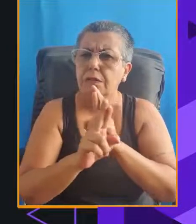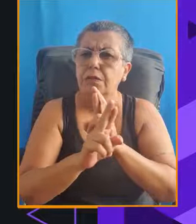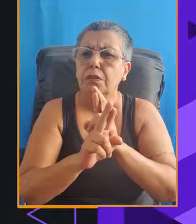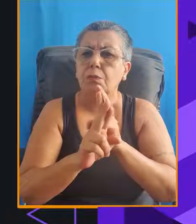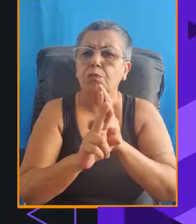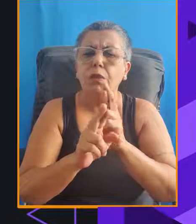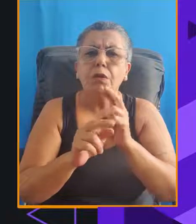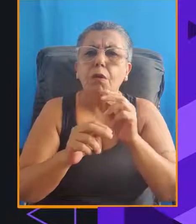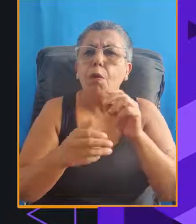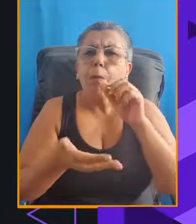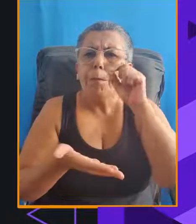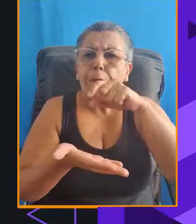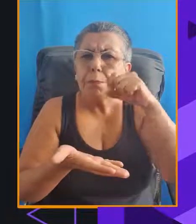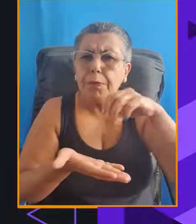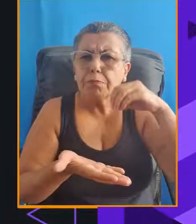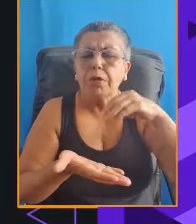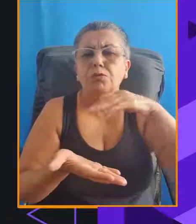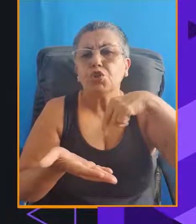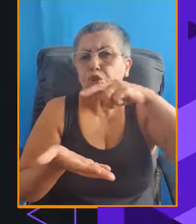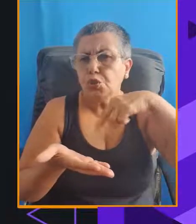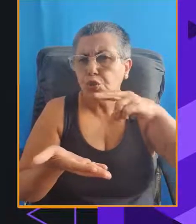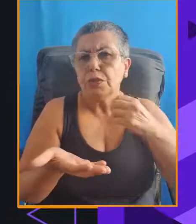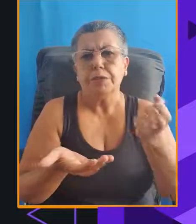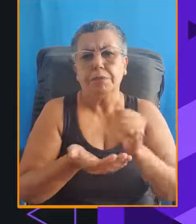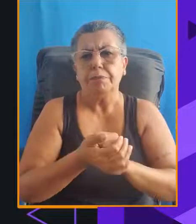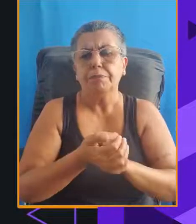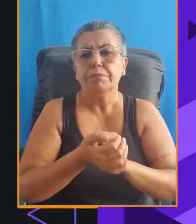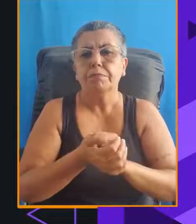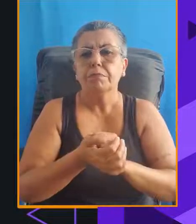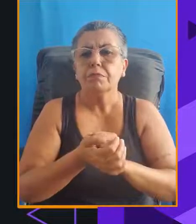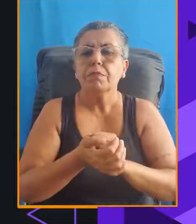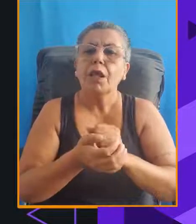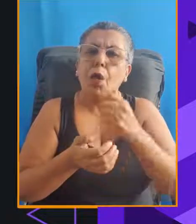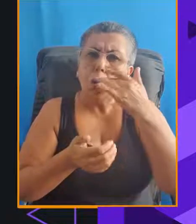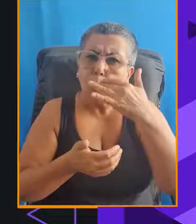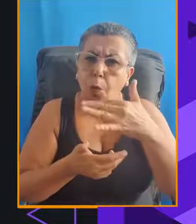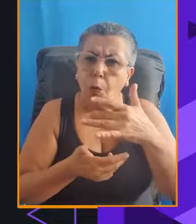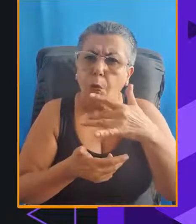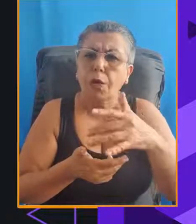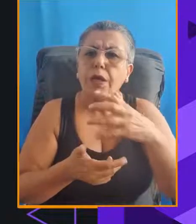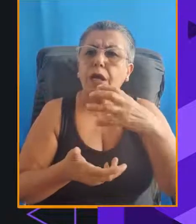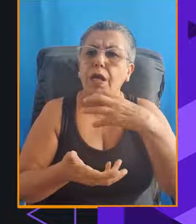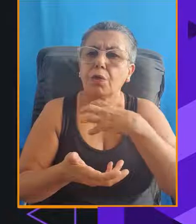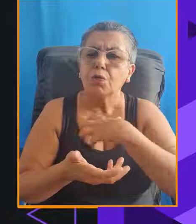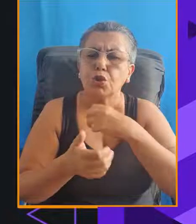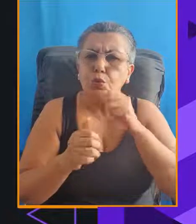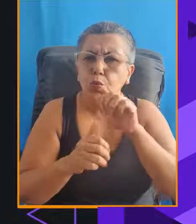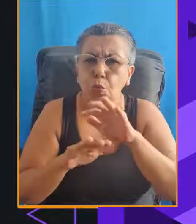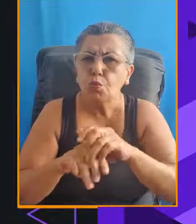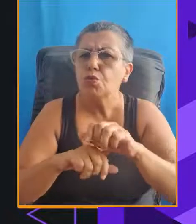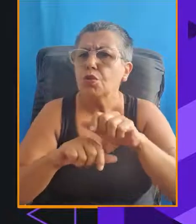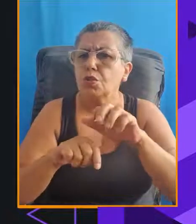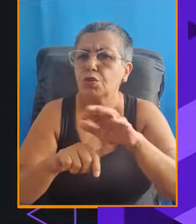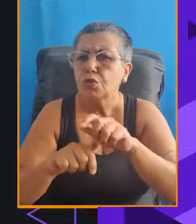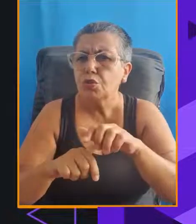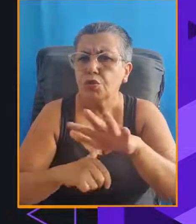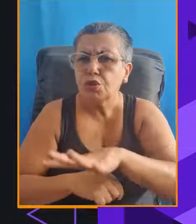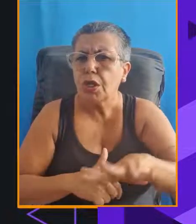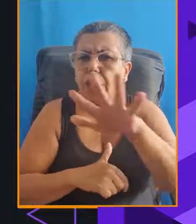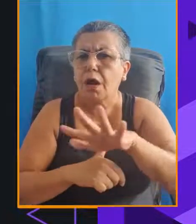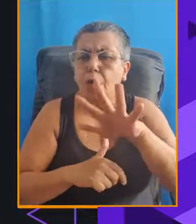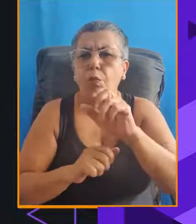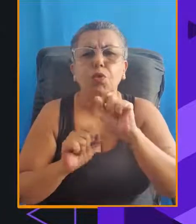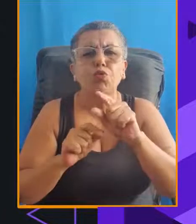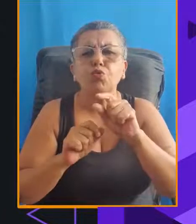sua pigmentação com a aplicação de tinta ou pintura. Cor, em um sentido amplo, inclui não apenas